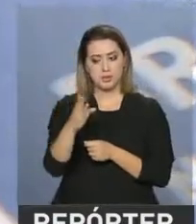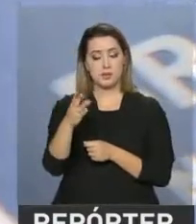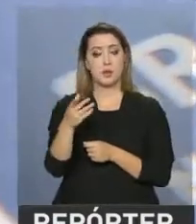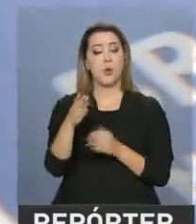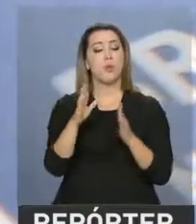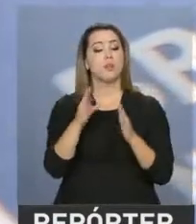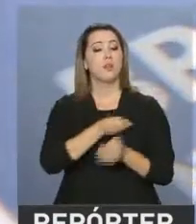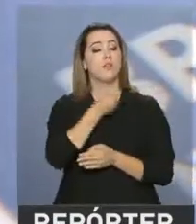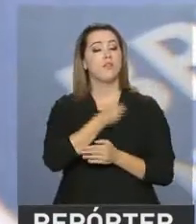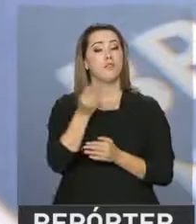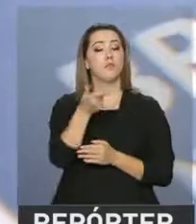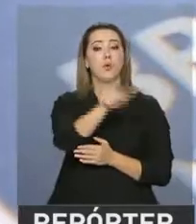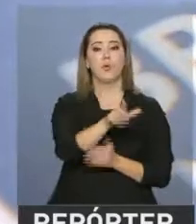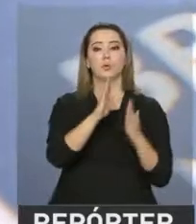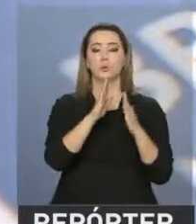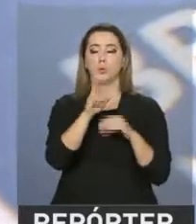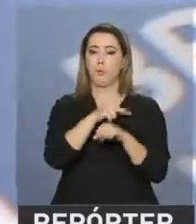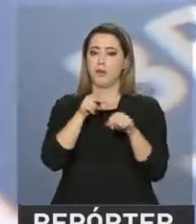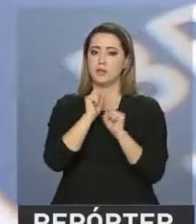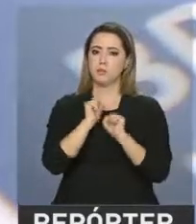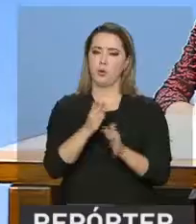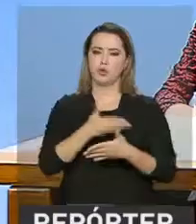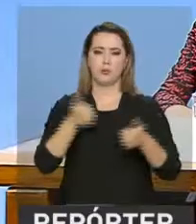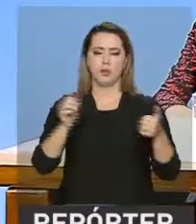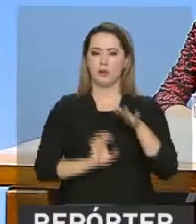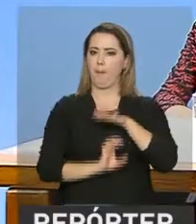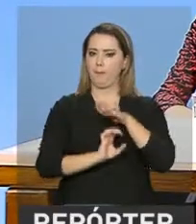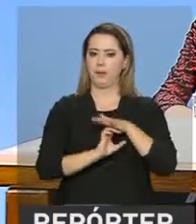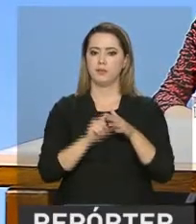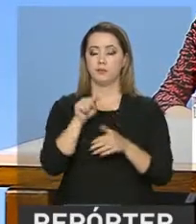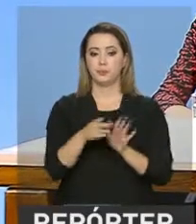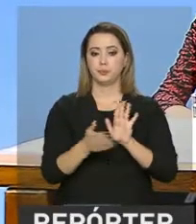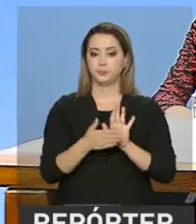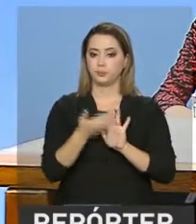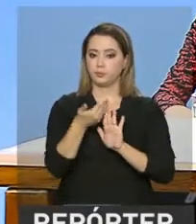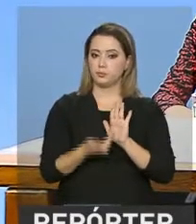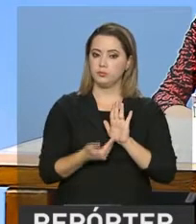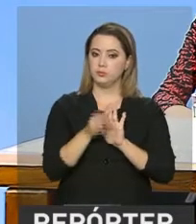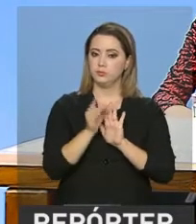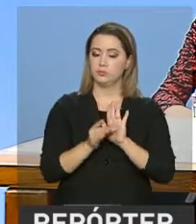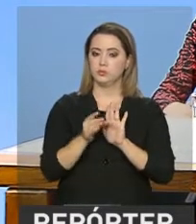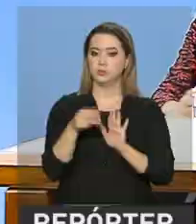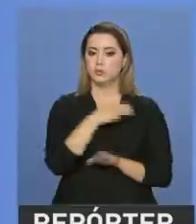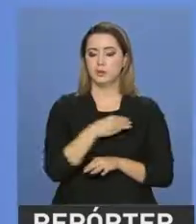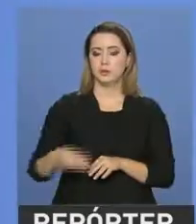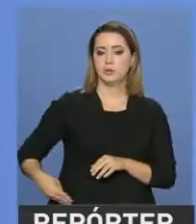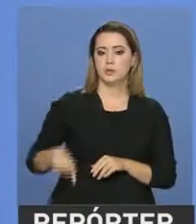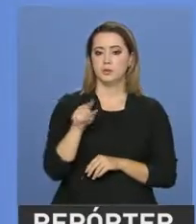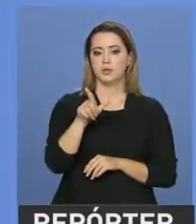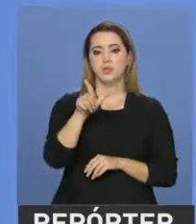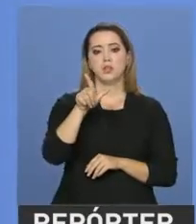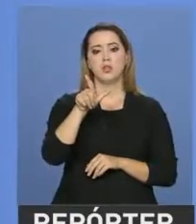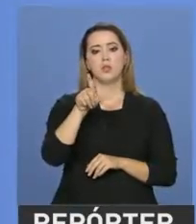desejam começar ou melhorar algum empreendimento comercial. Eles foram apresentados pela ministra consular